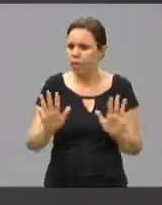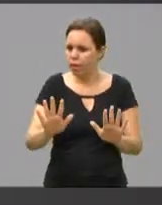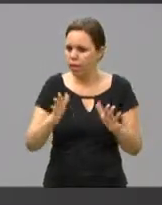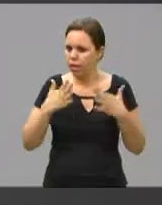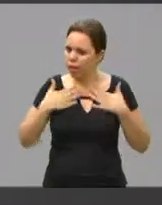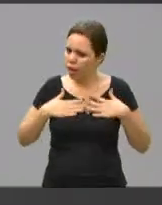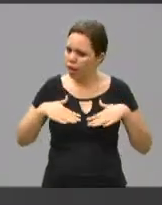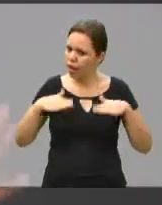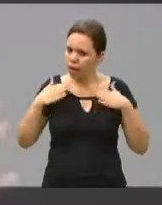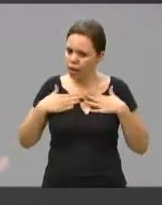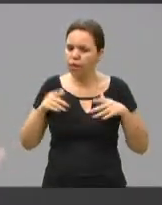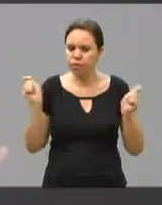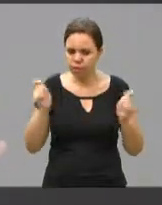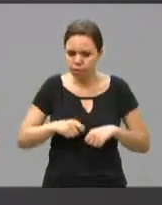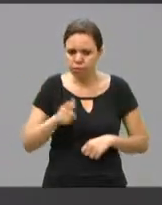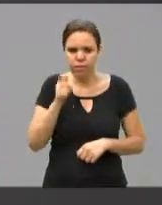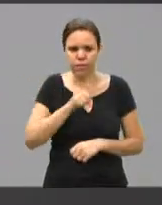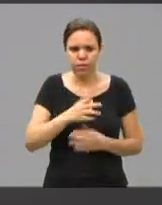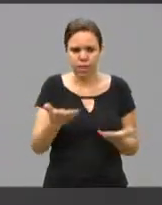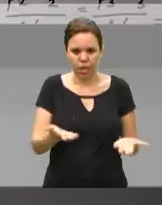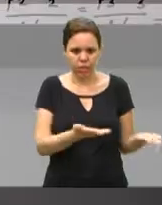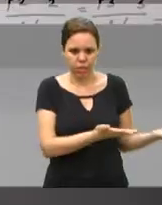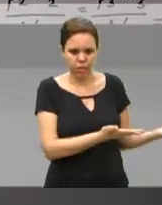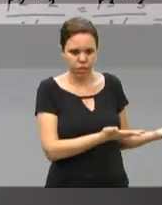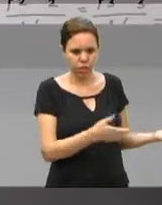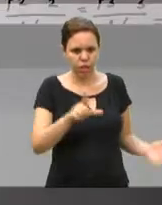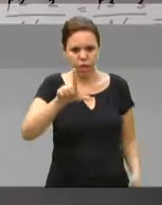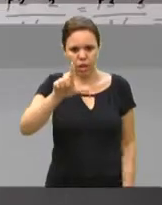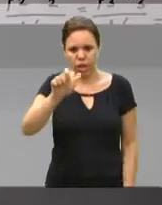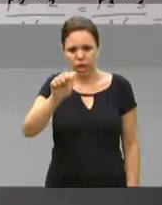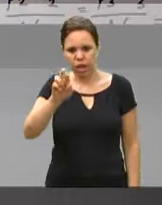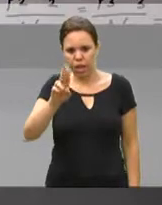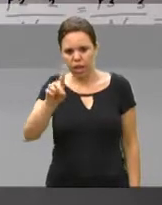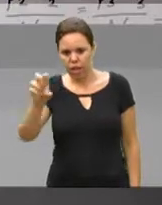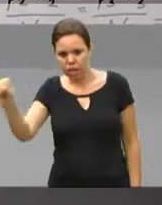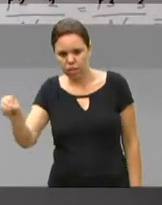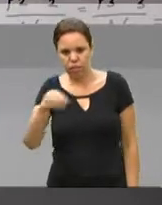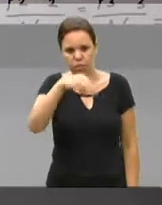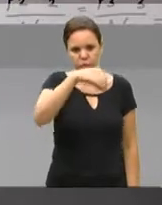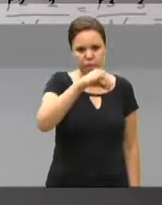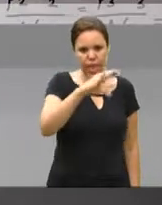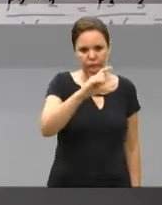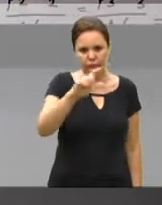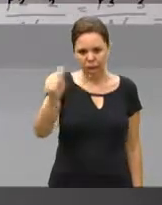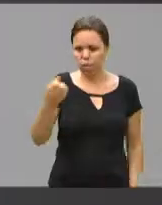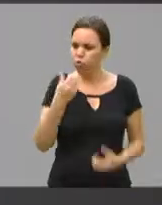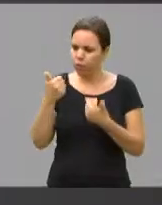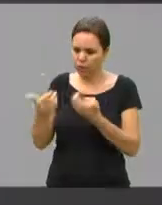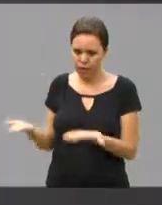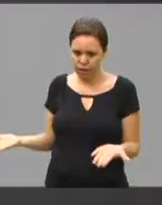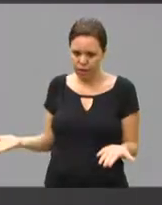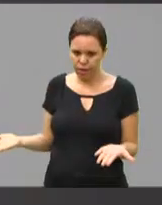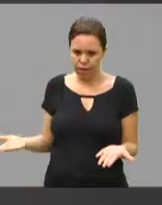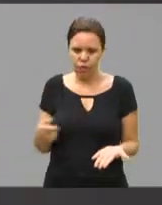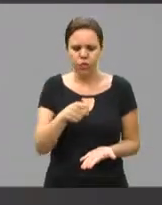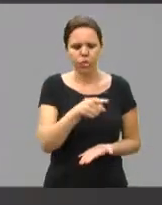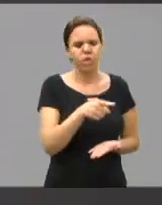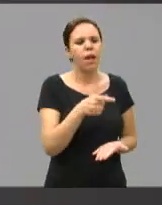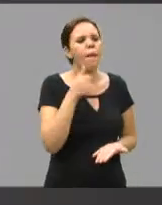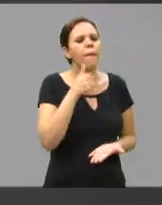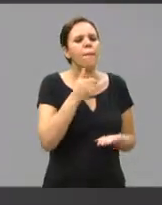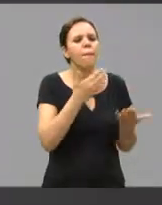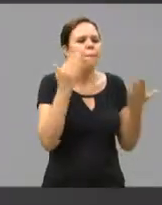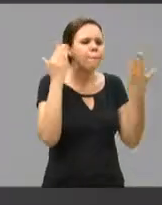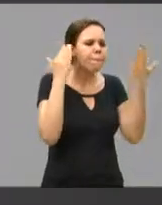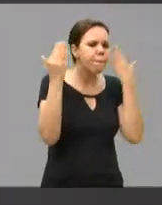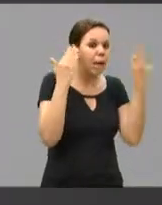calma que no fim tudo dá certo. Aqui comigo estão o Leandro e a Micaela, tudo bem? Micaela, você que é psicóloga, agora